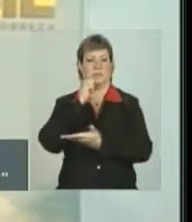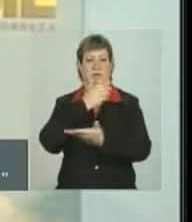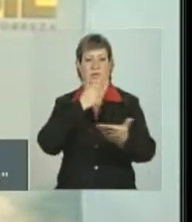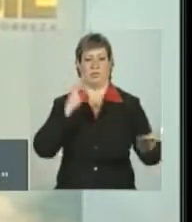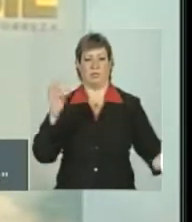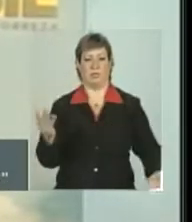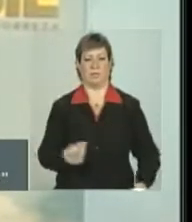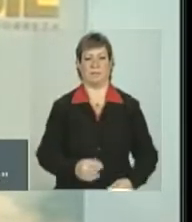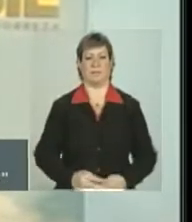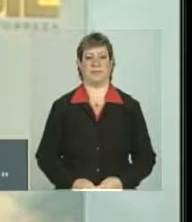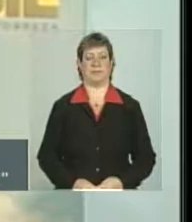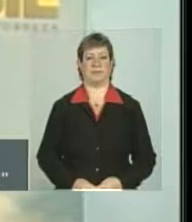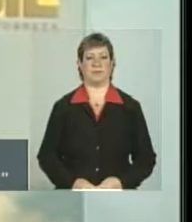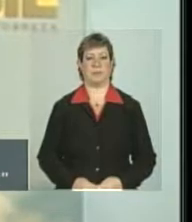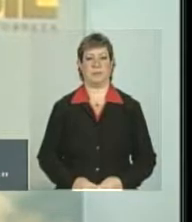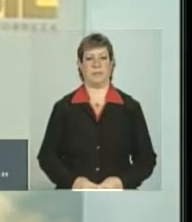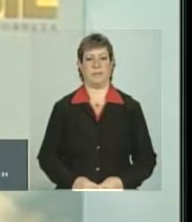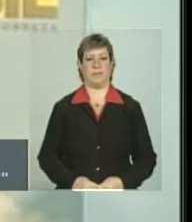jornalistas,